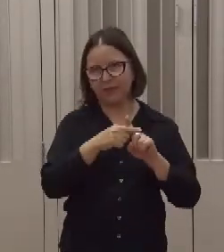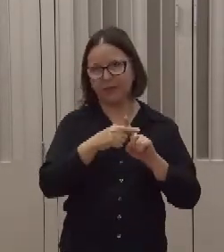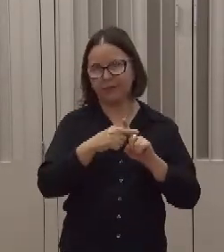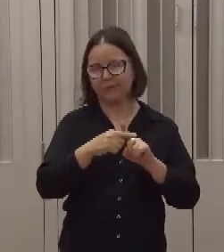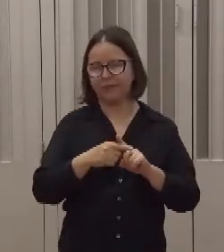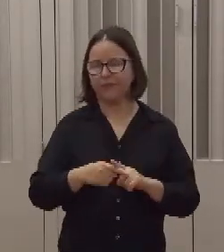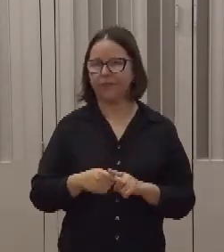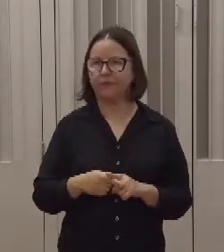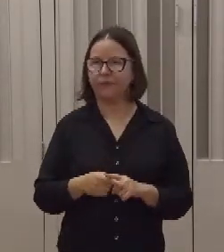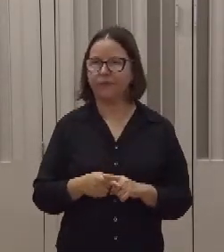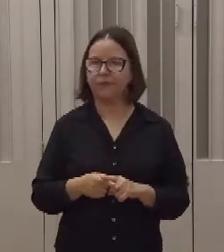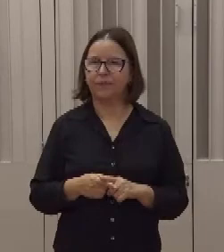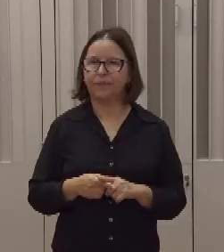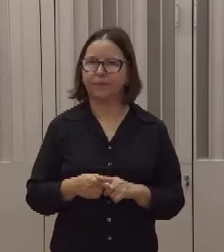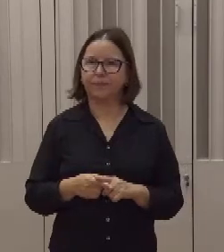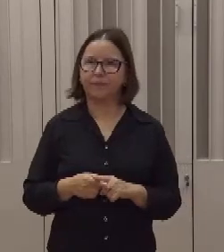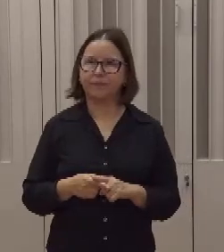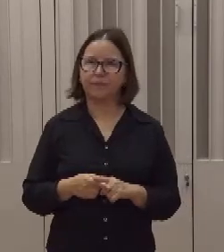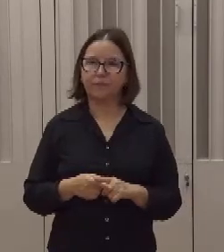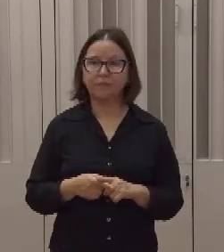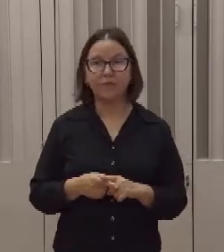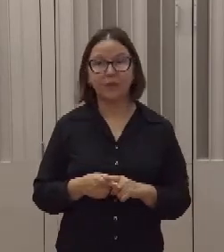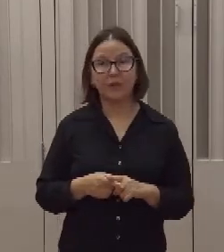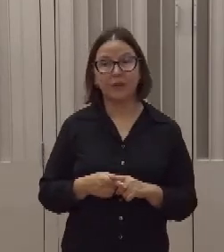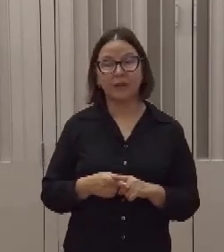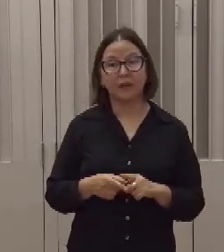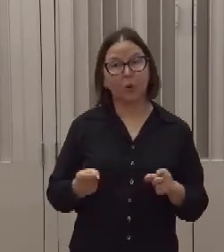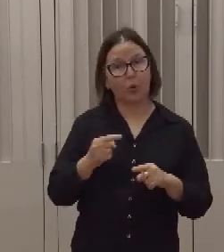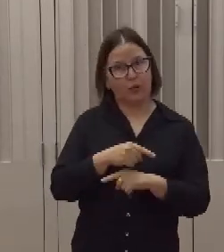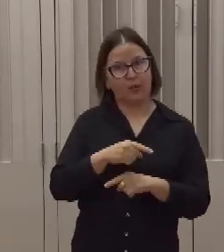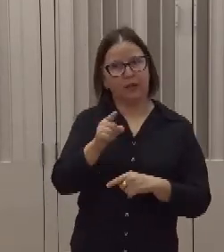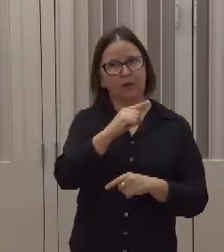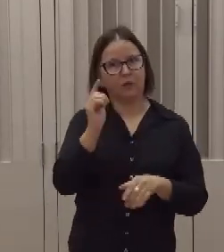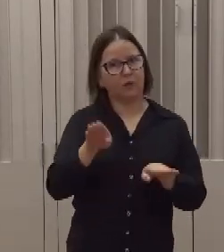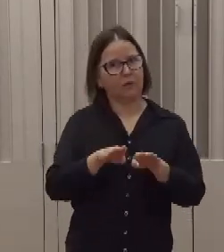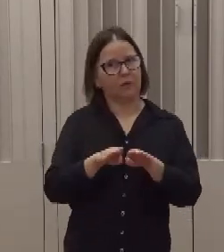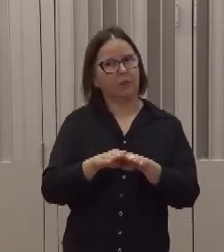De outra forma, seríamos anticristos.